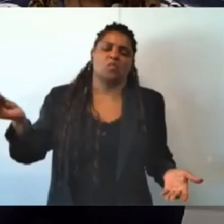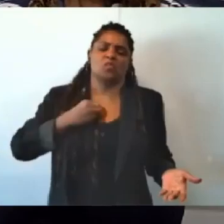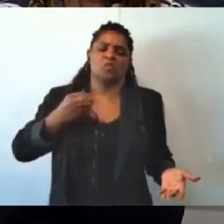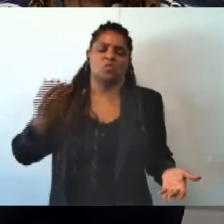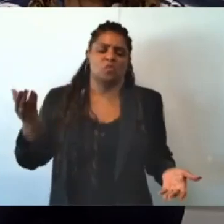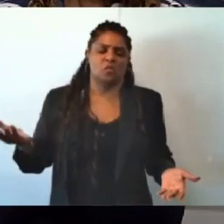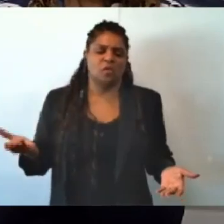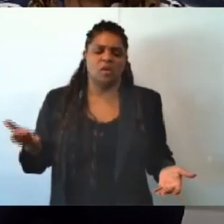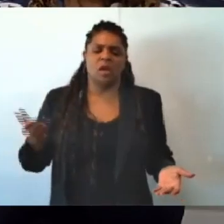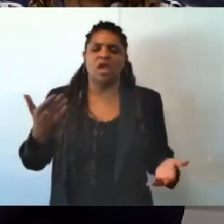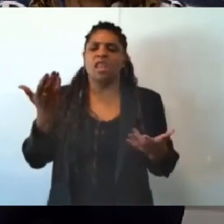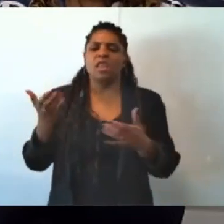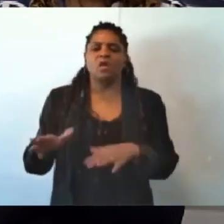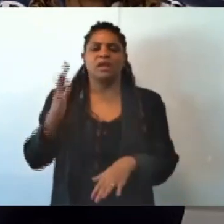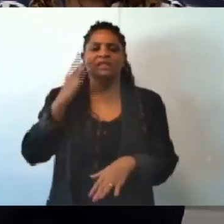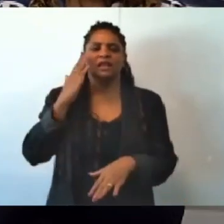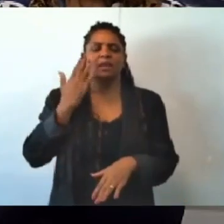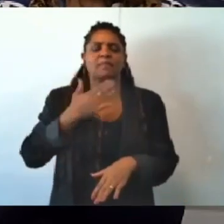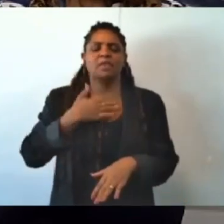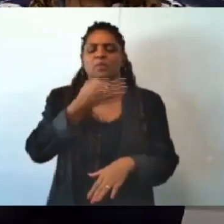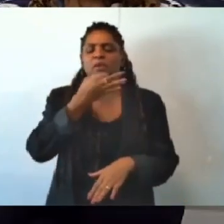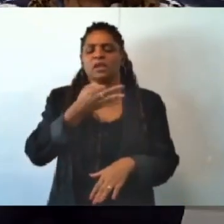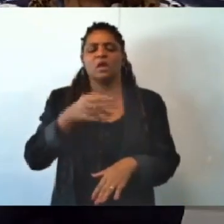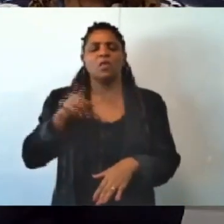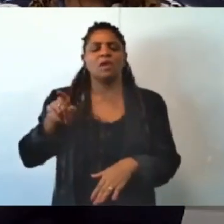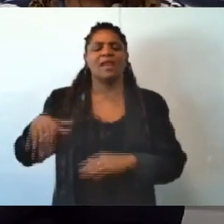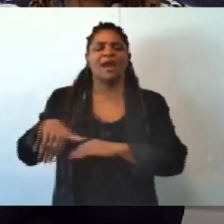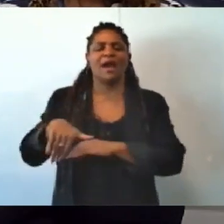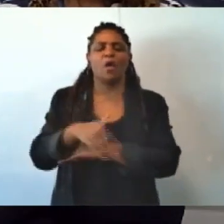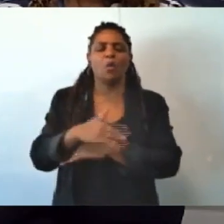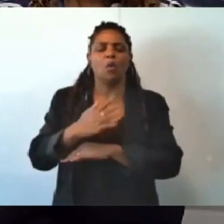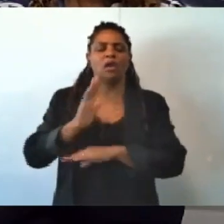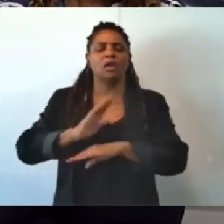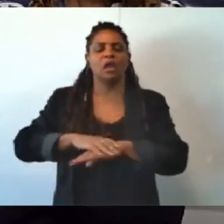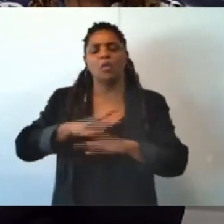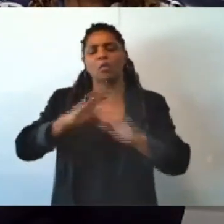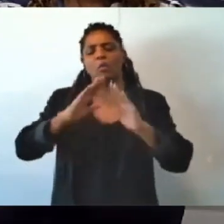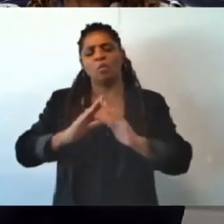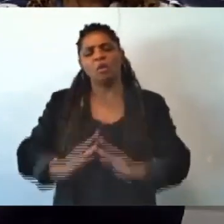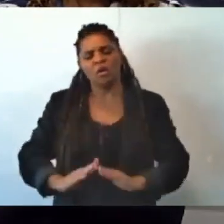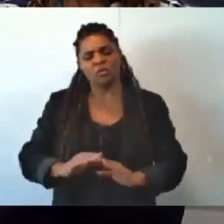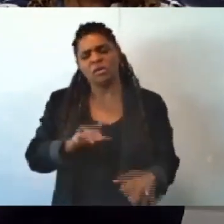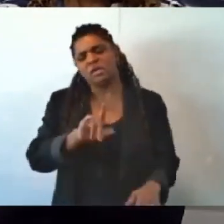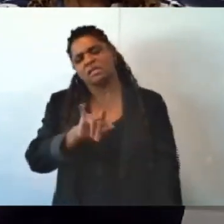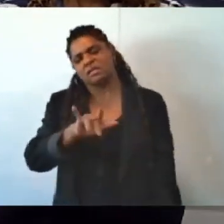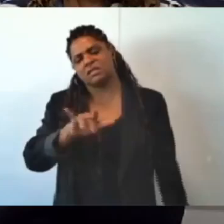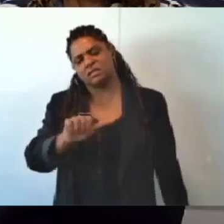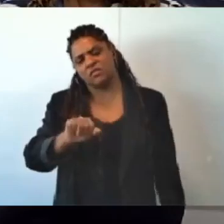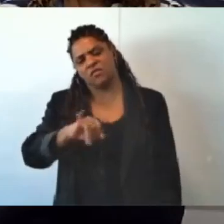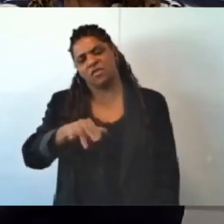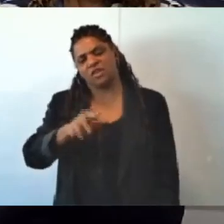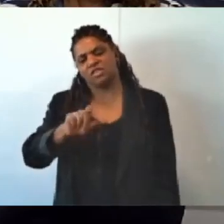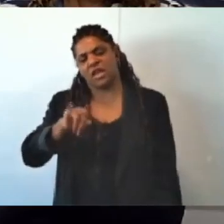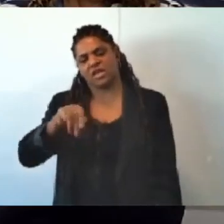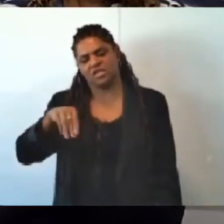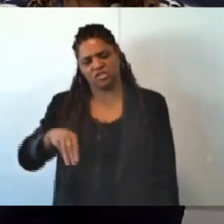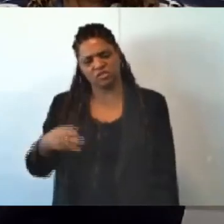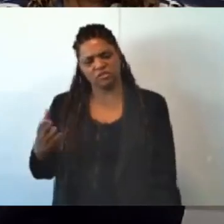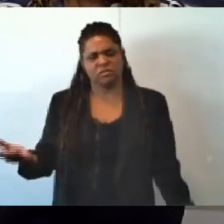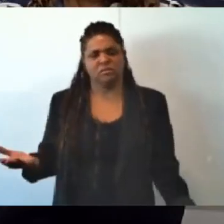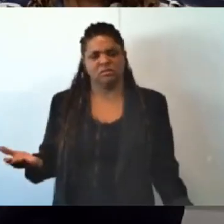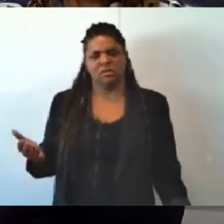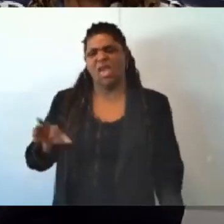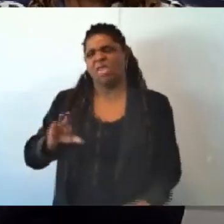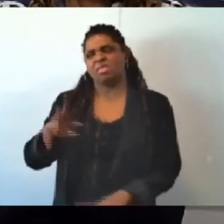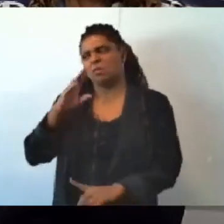Silva Jardim, que é uma das ruas mais importantes que tem, não desfazendo das outras, onde morou